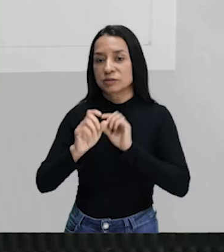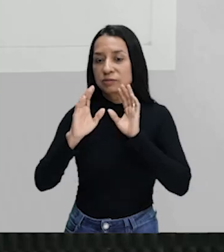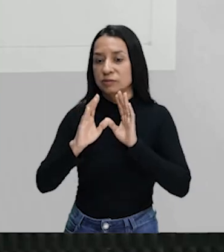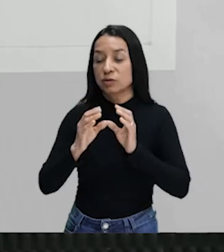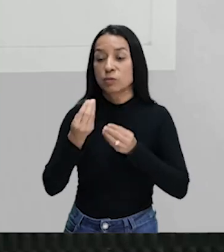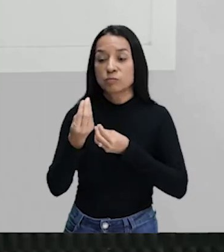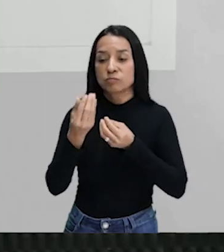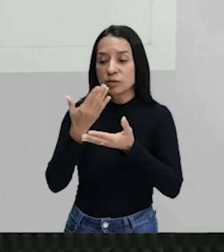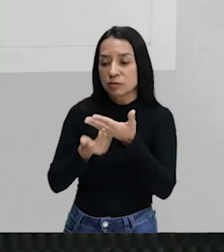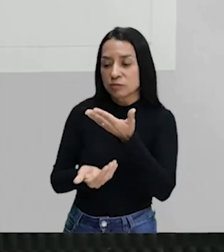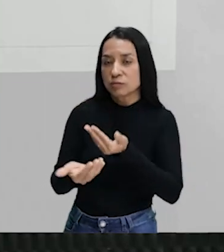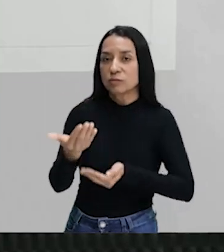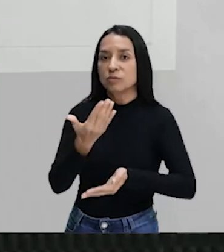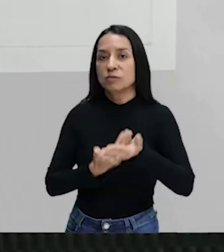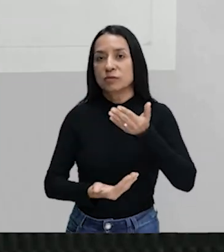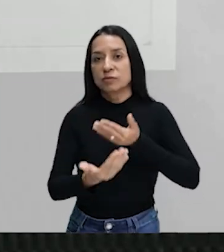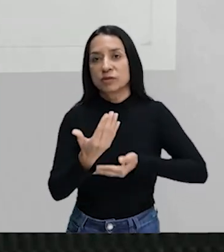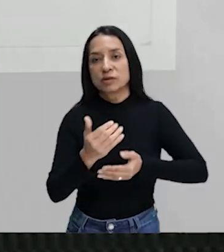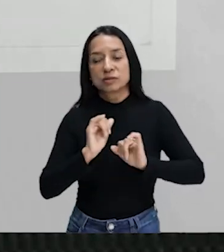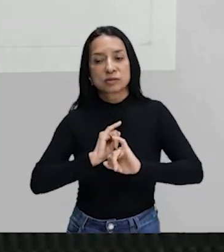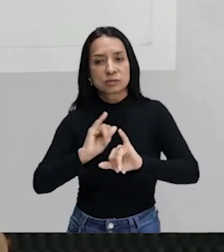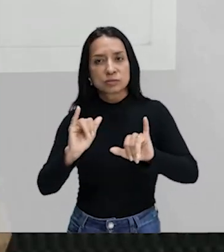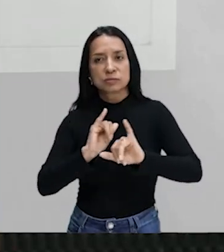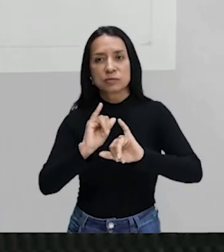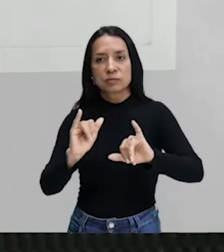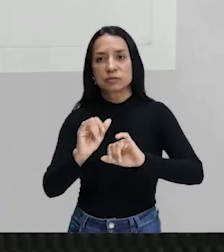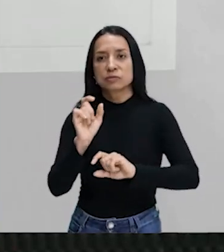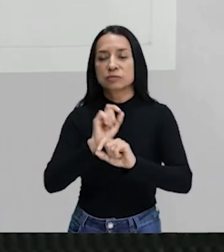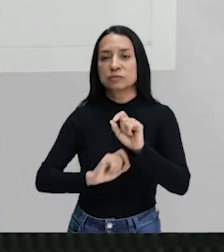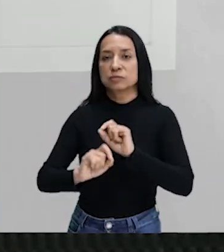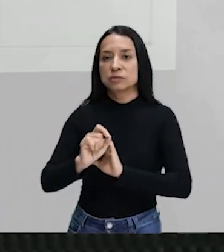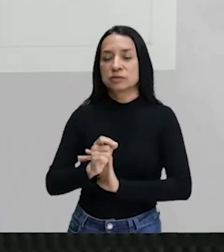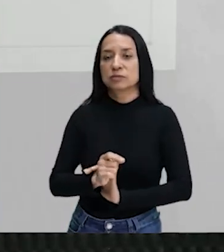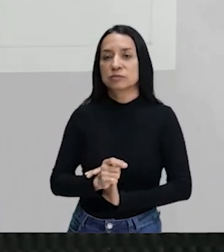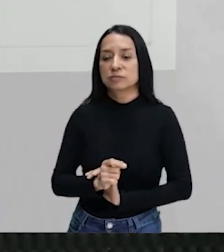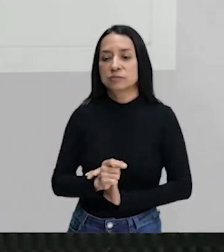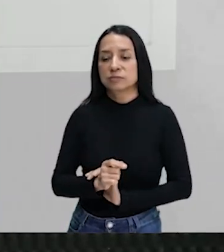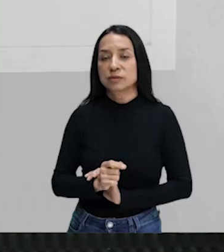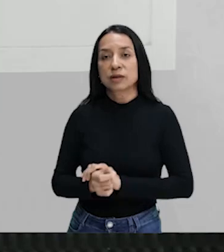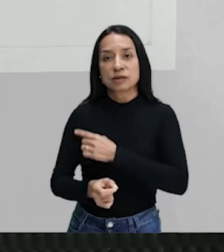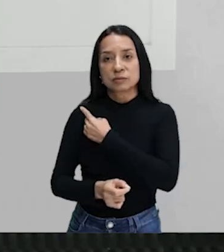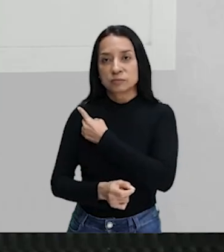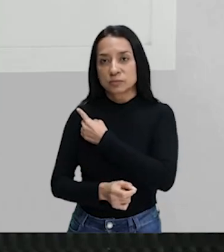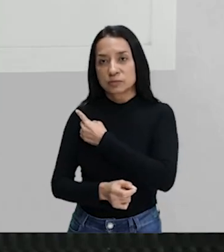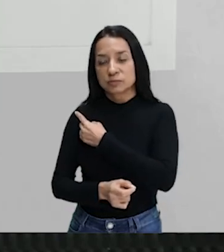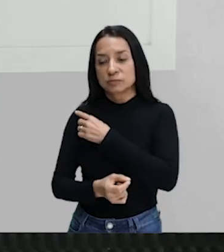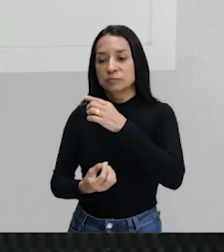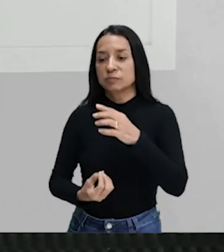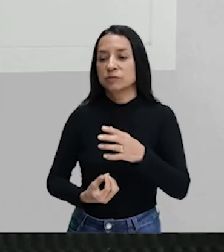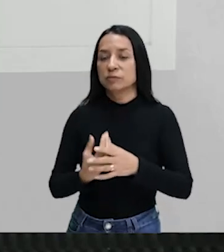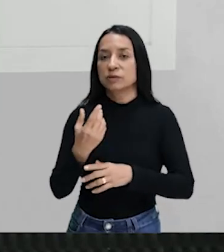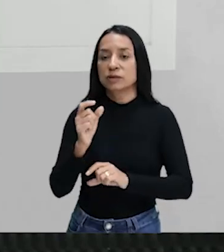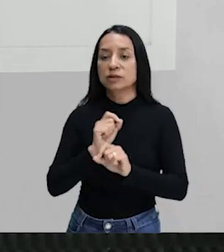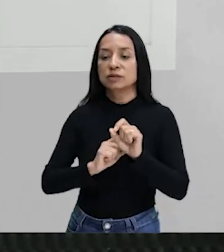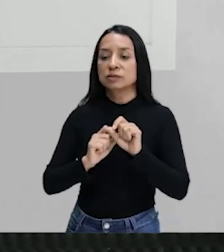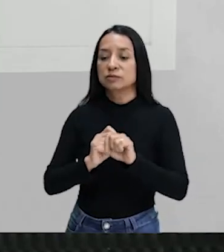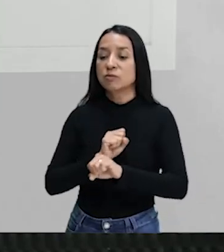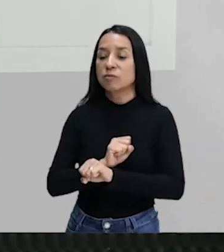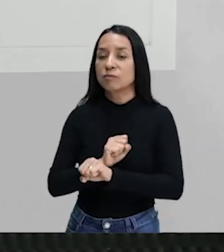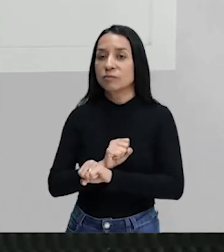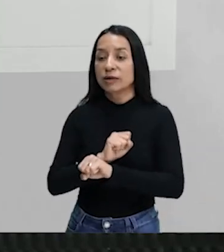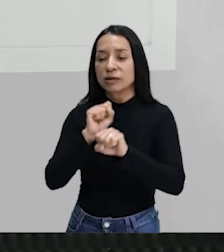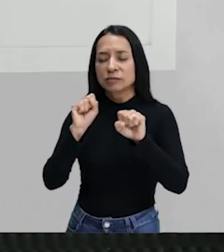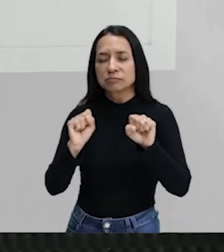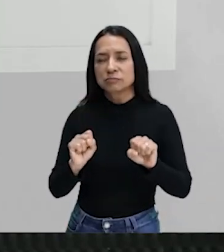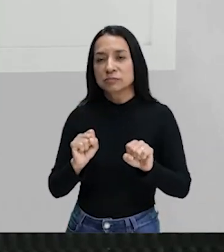Muita convivência, muitas informações sobre isto. E aí o consequencialismo aparece como uma grande novidade. E aí eu